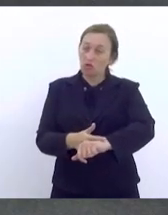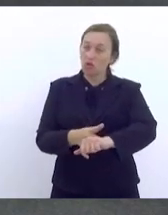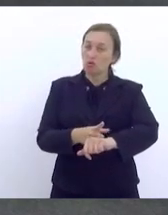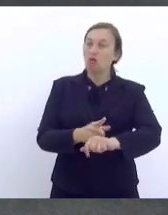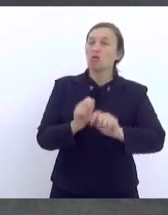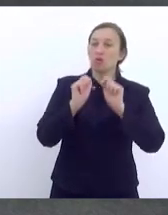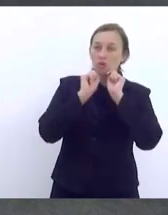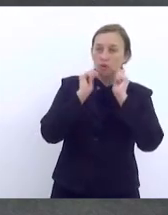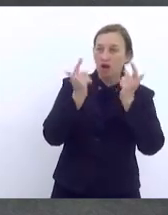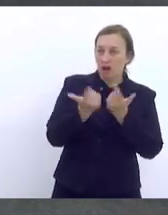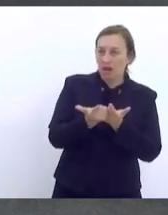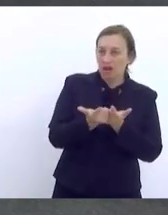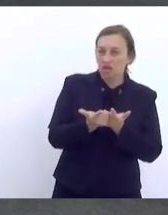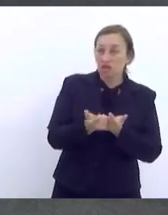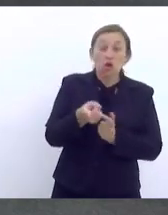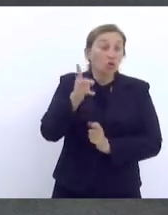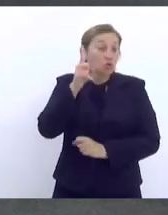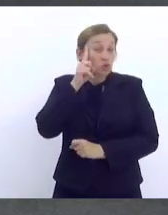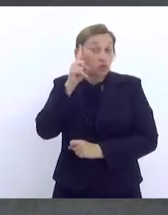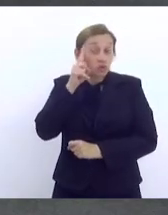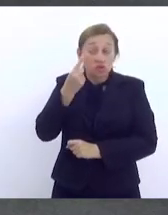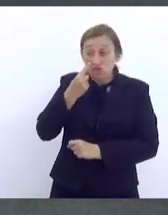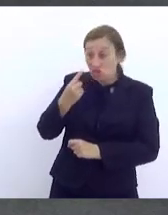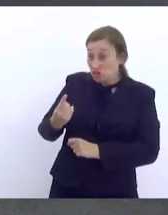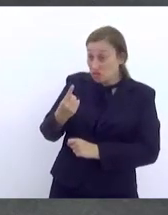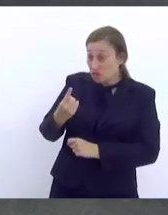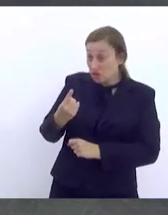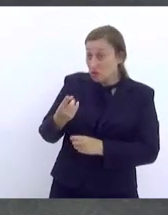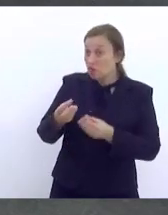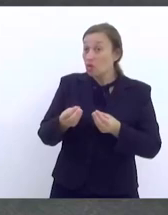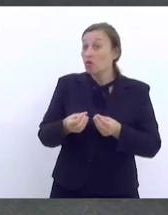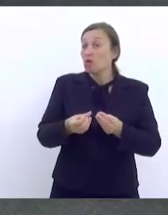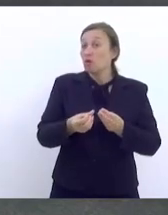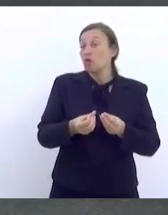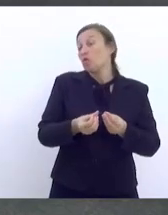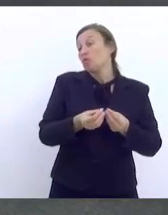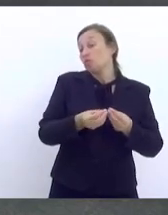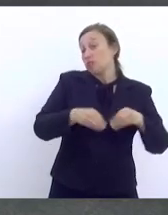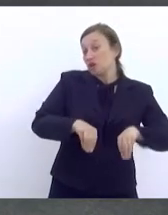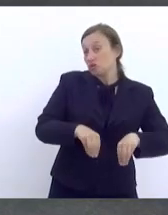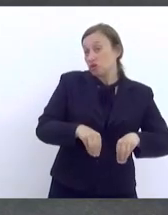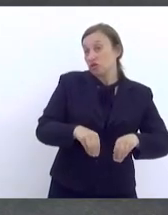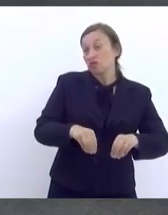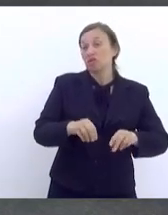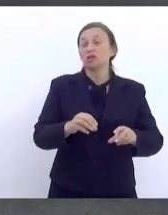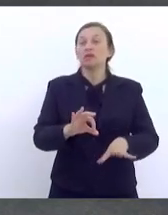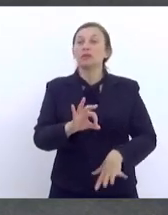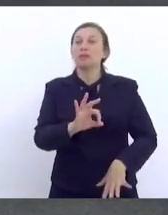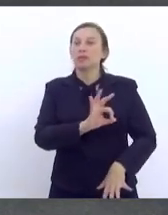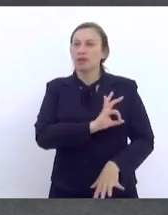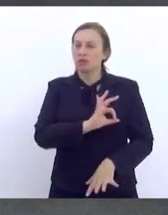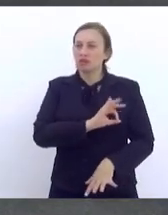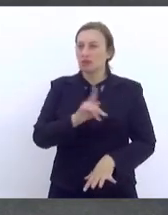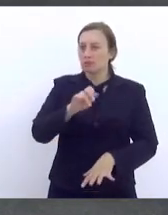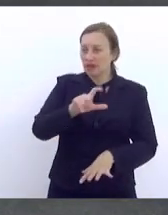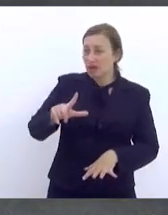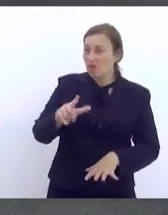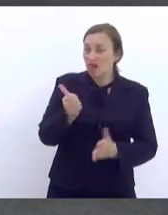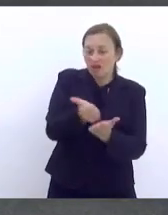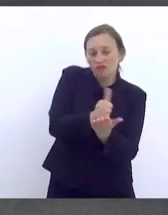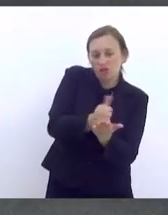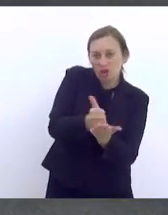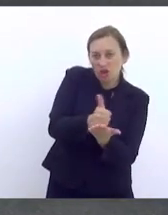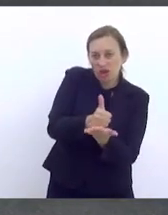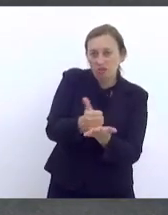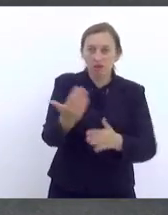se depara todo dia com caos relativo à polícia penal é o videogame para vagabundo esses casos